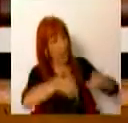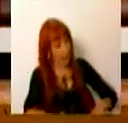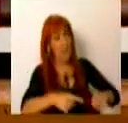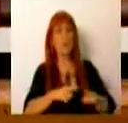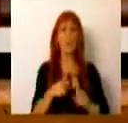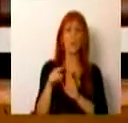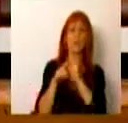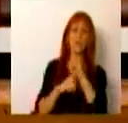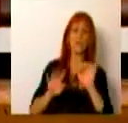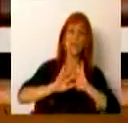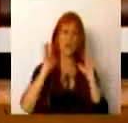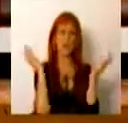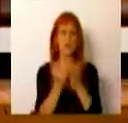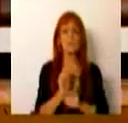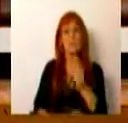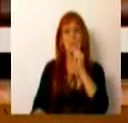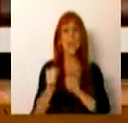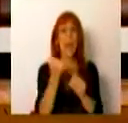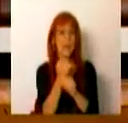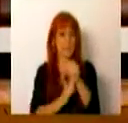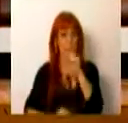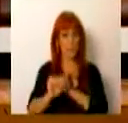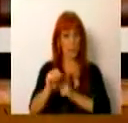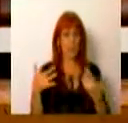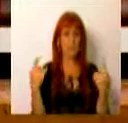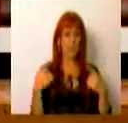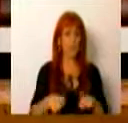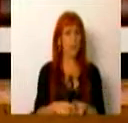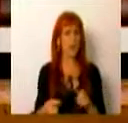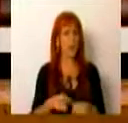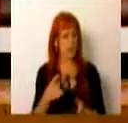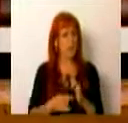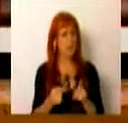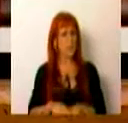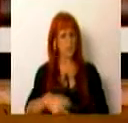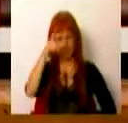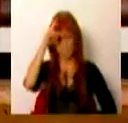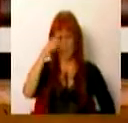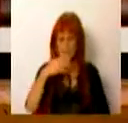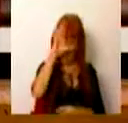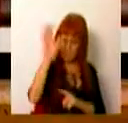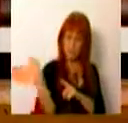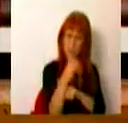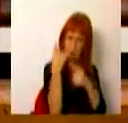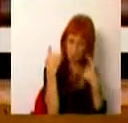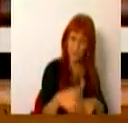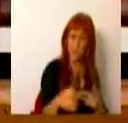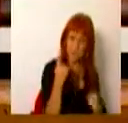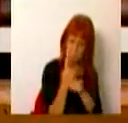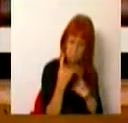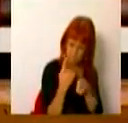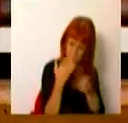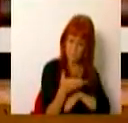o princípio geral da sua atuação. Tem tido a necessária inteligência diplomática para